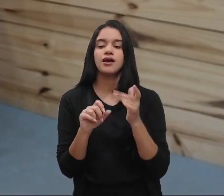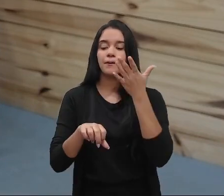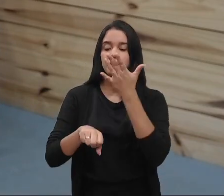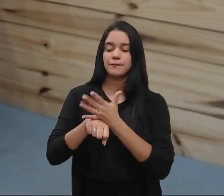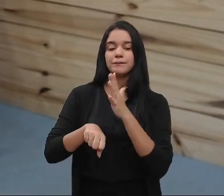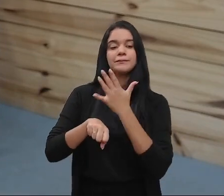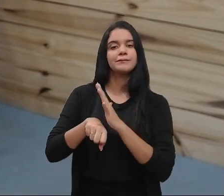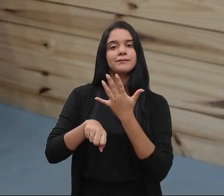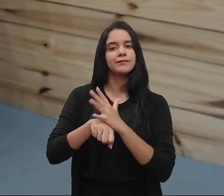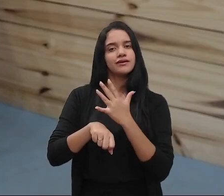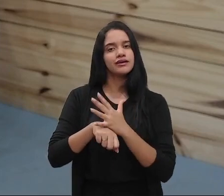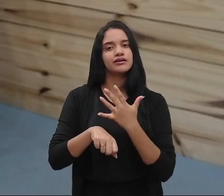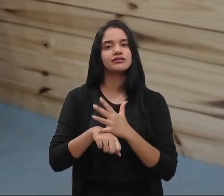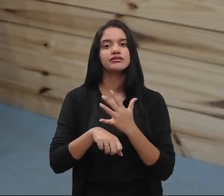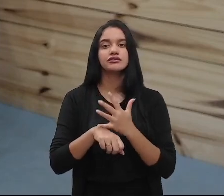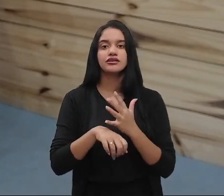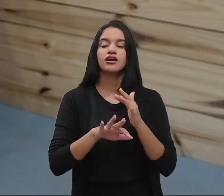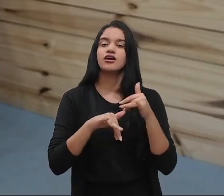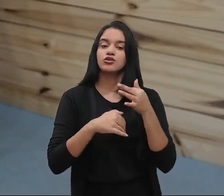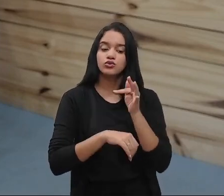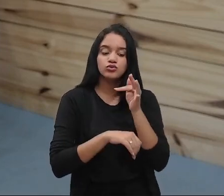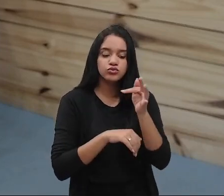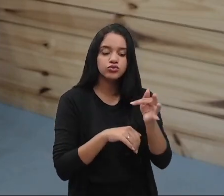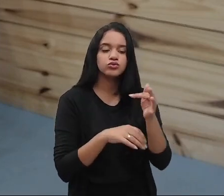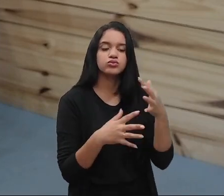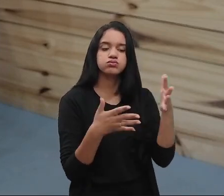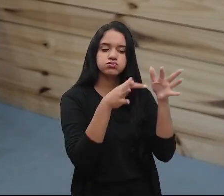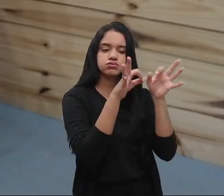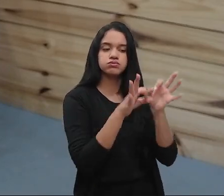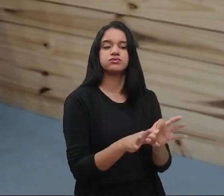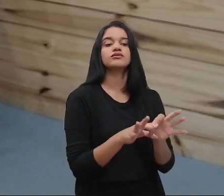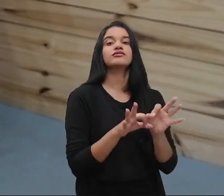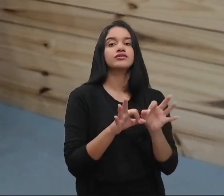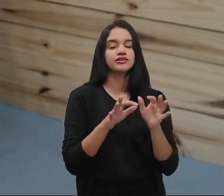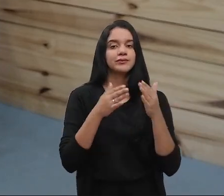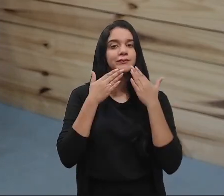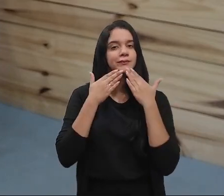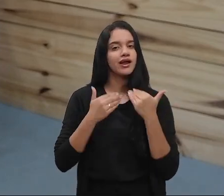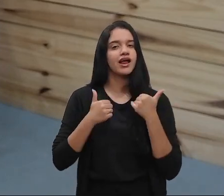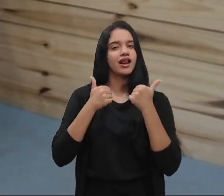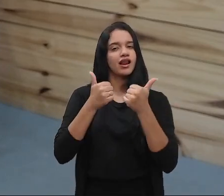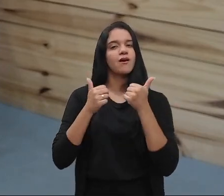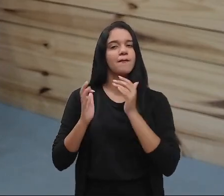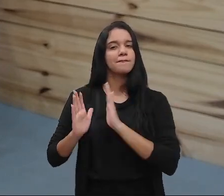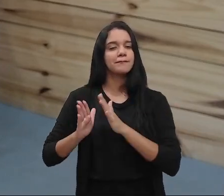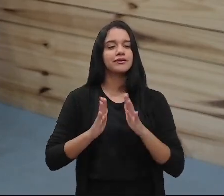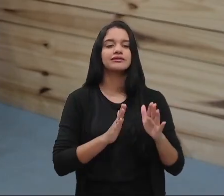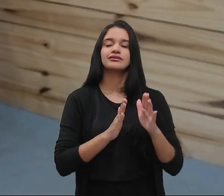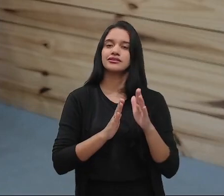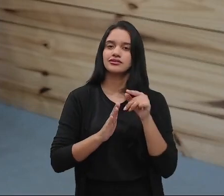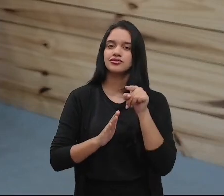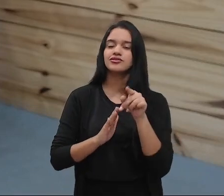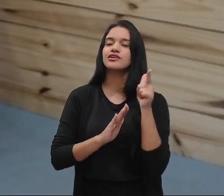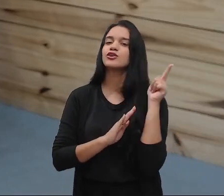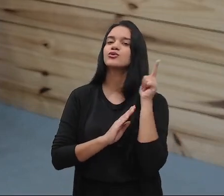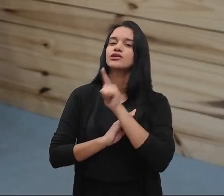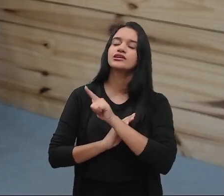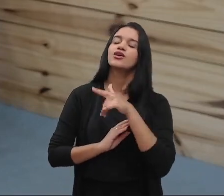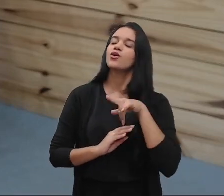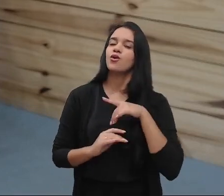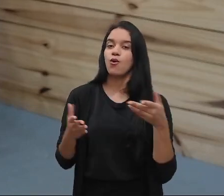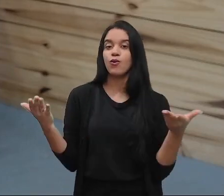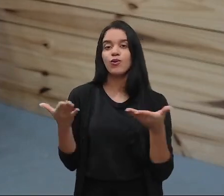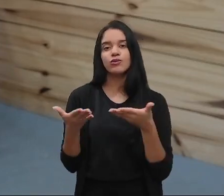prática leva à perfeição, minha gente. Então, quanto melhor o processo, mais rápido você vai conseguir chegar ao seu candidato. E hoje a gente tem